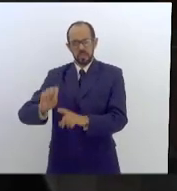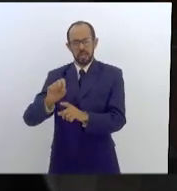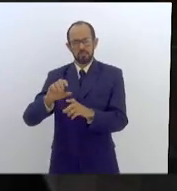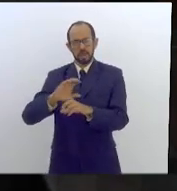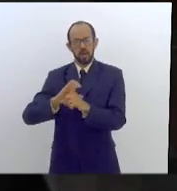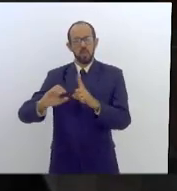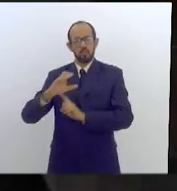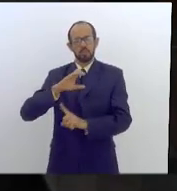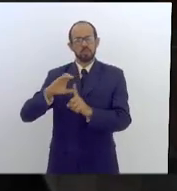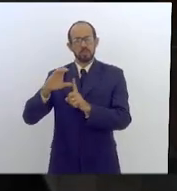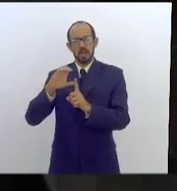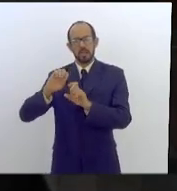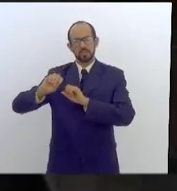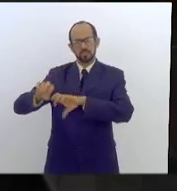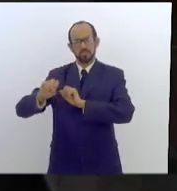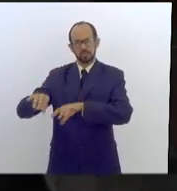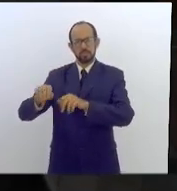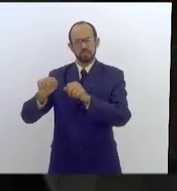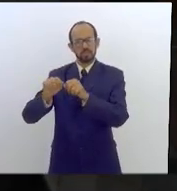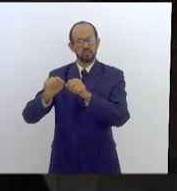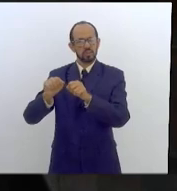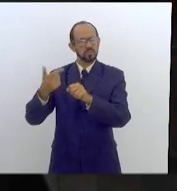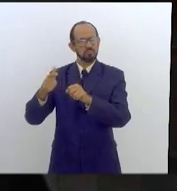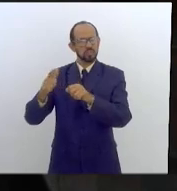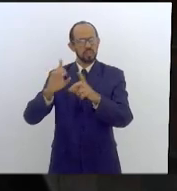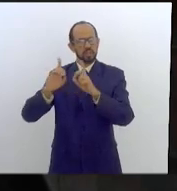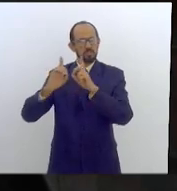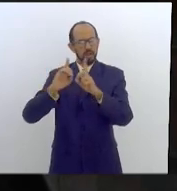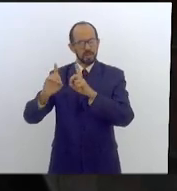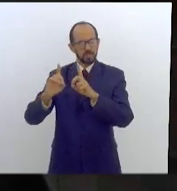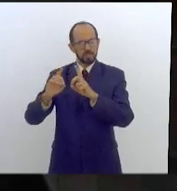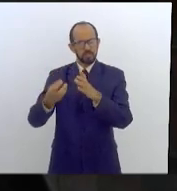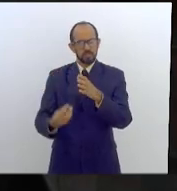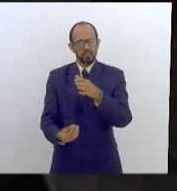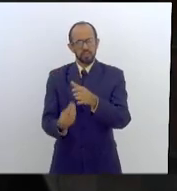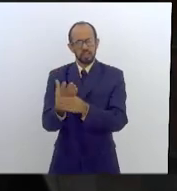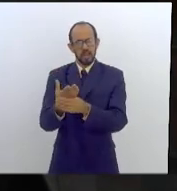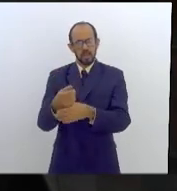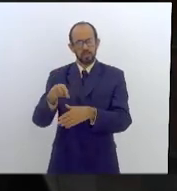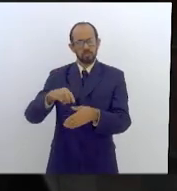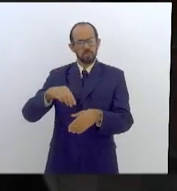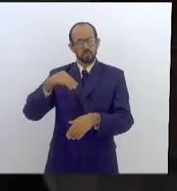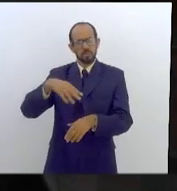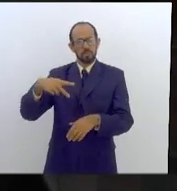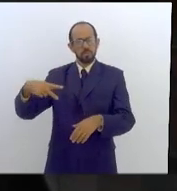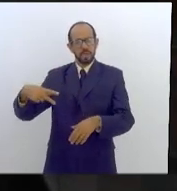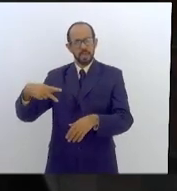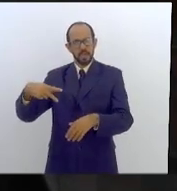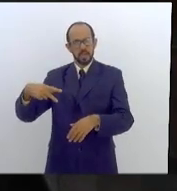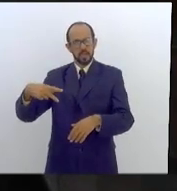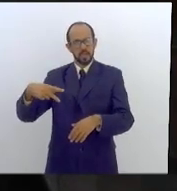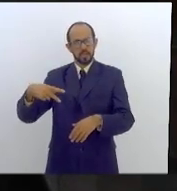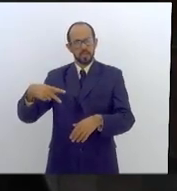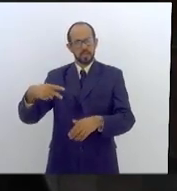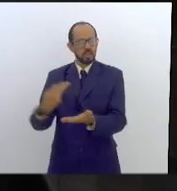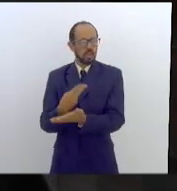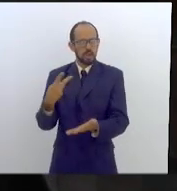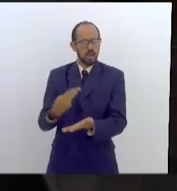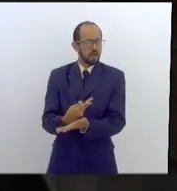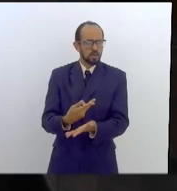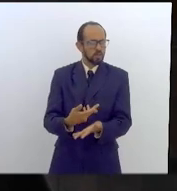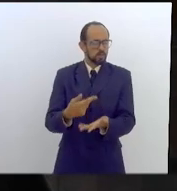porque é feita de forma autoritária sem debate inclusive implantado Originalmente por medida provisória e ao mesmo tempo é preciso